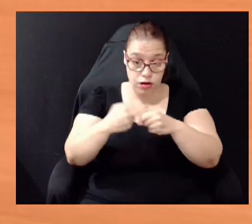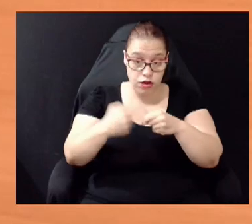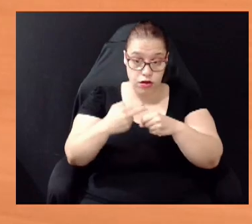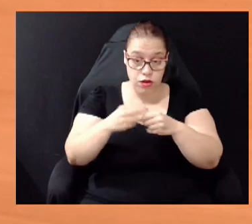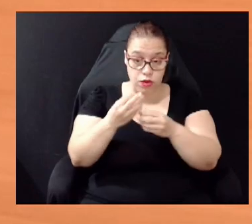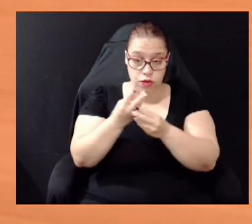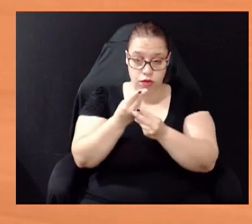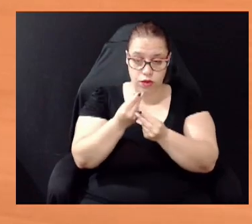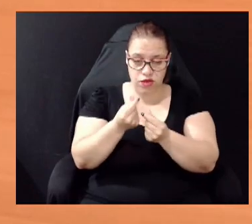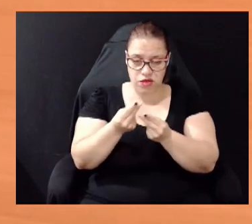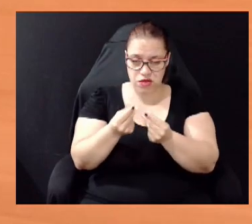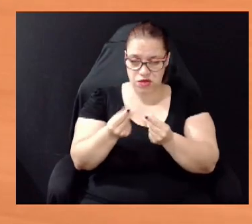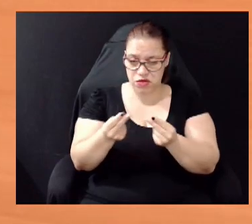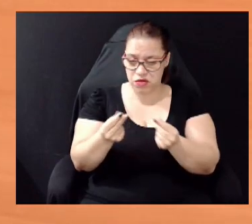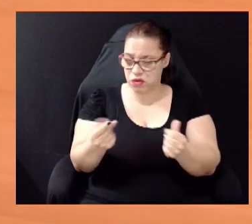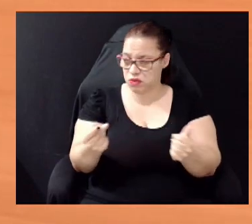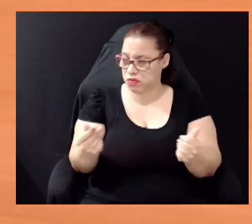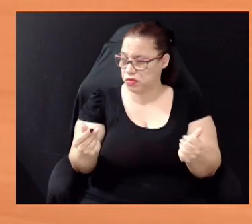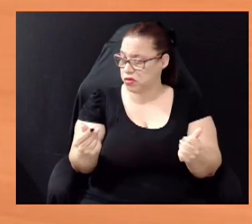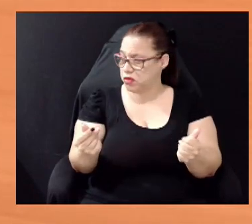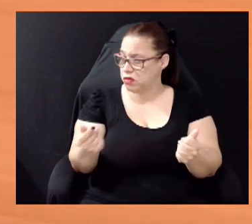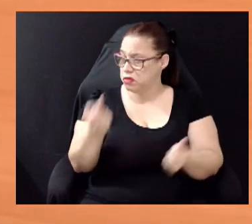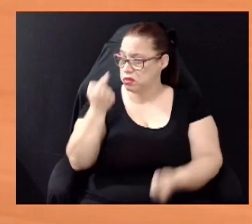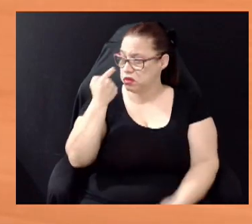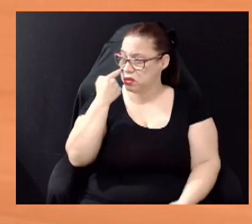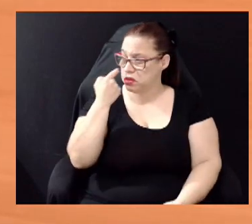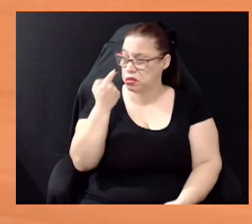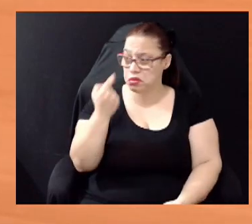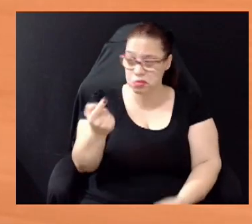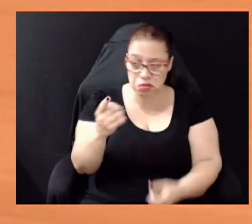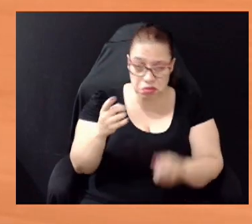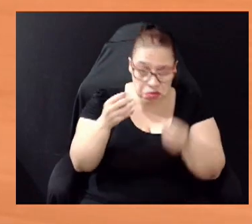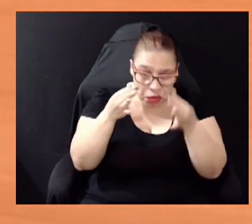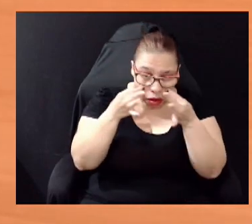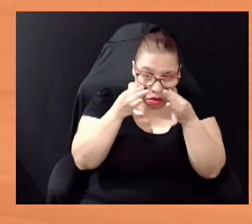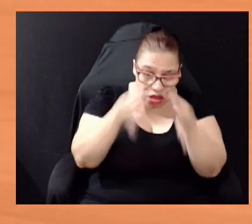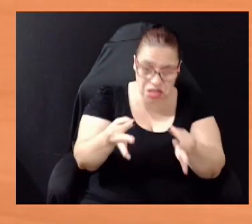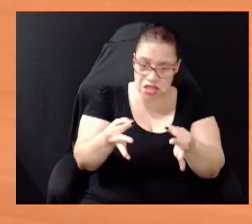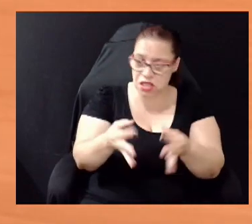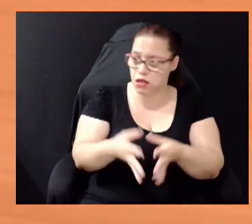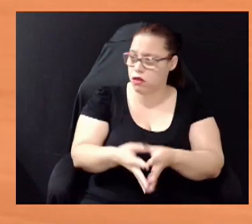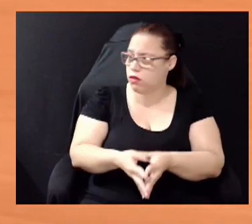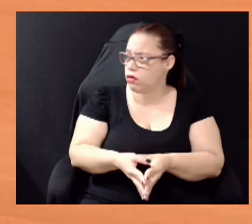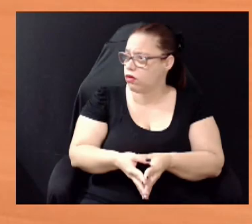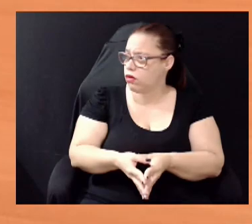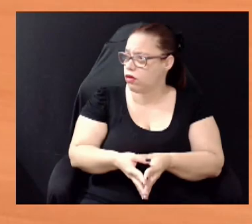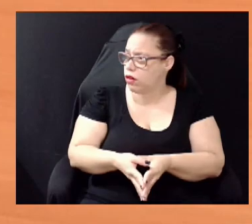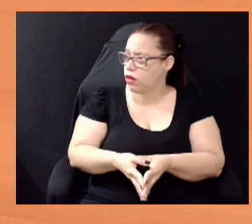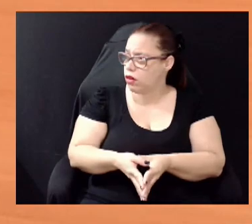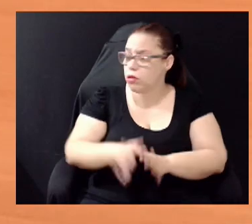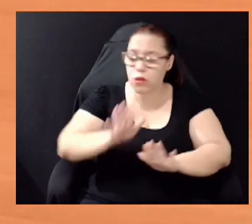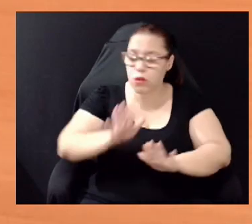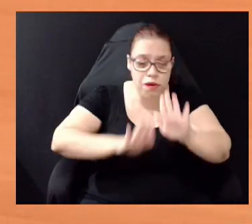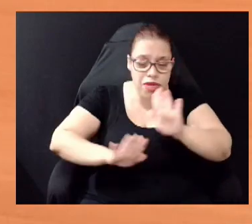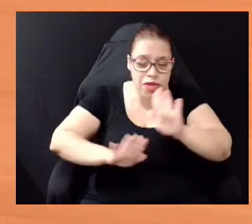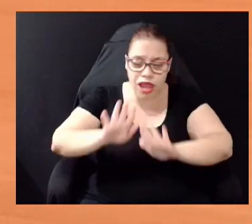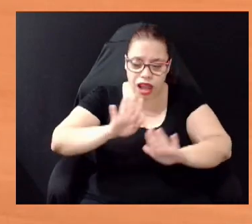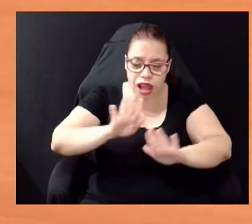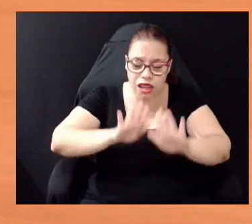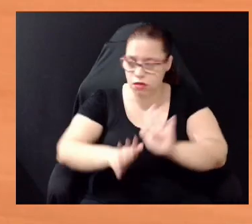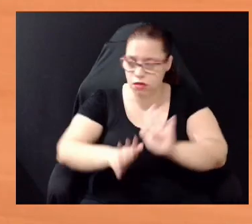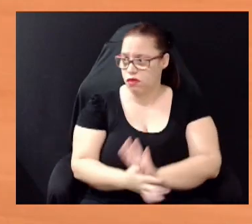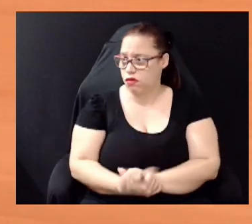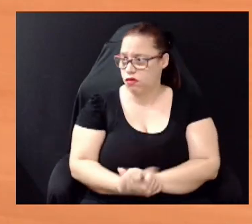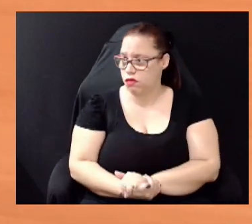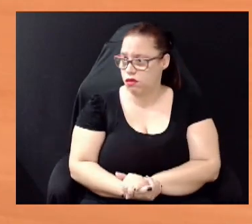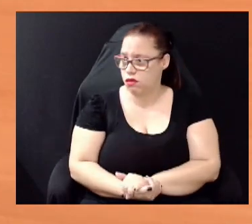esses serviços eles precisam ser olhados atentamente, né, para ampliar essa quantidade de trabalhadoras. E